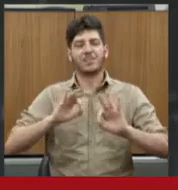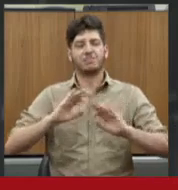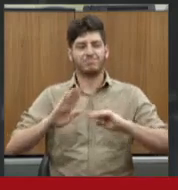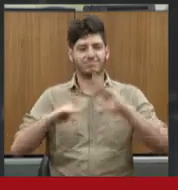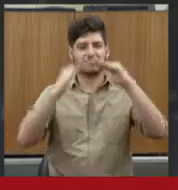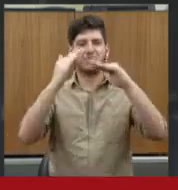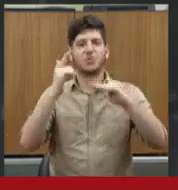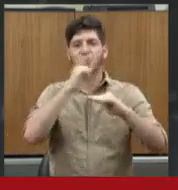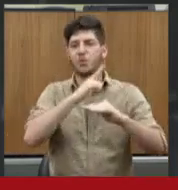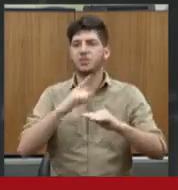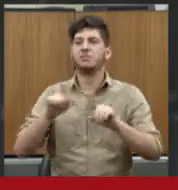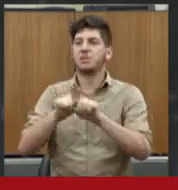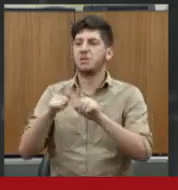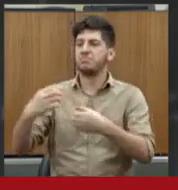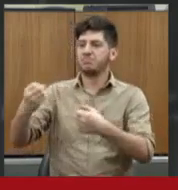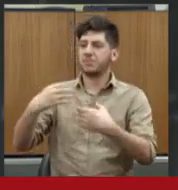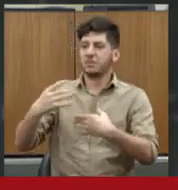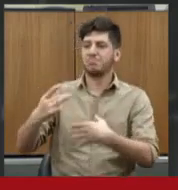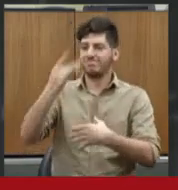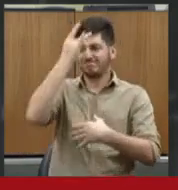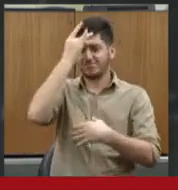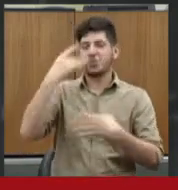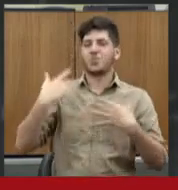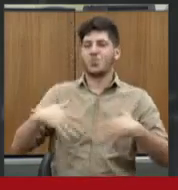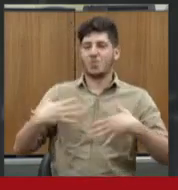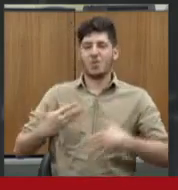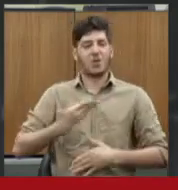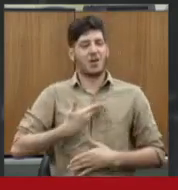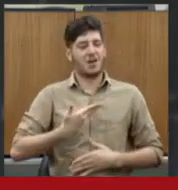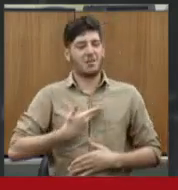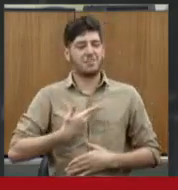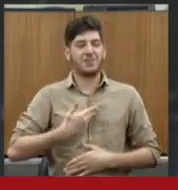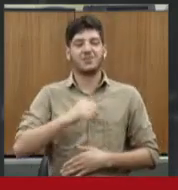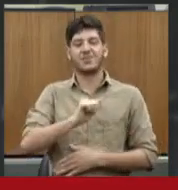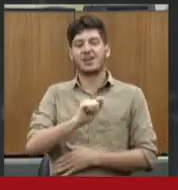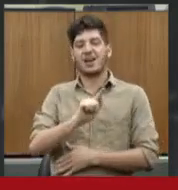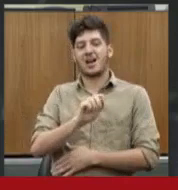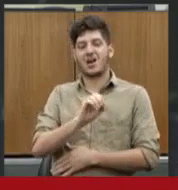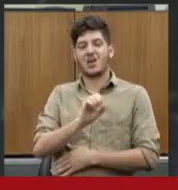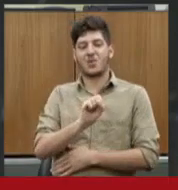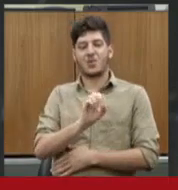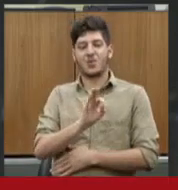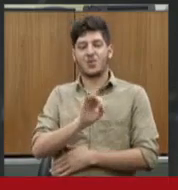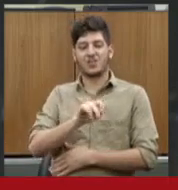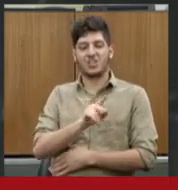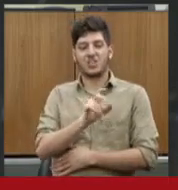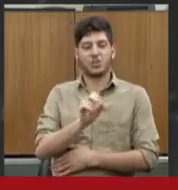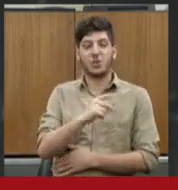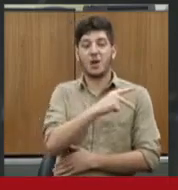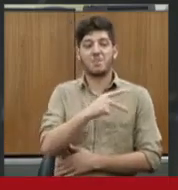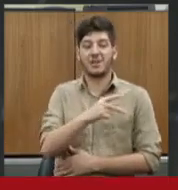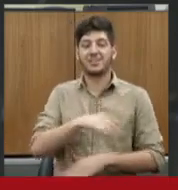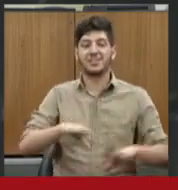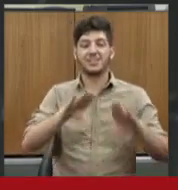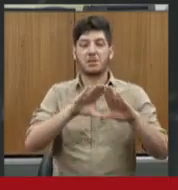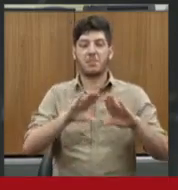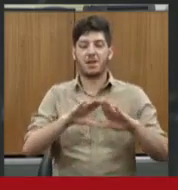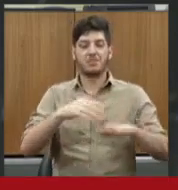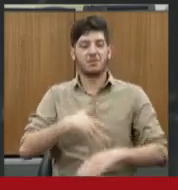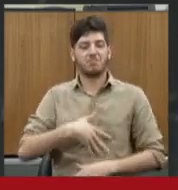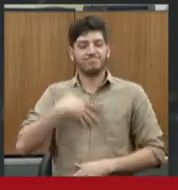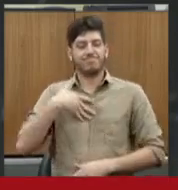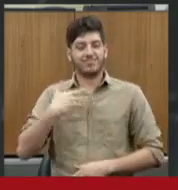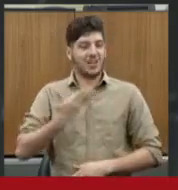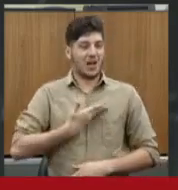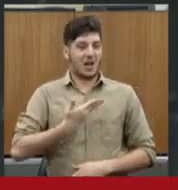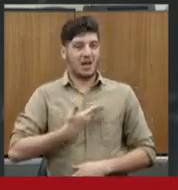história, a começar pelo meu amigo Agostinho Patrus, nosso presidente da Assembleia. Tive a honra não só de ser colega dele,